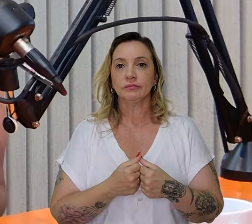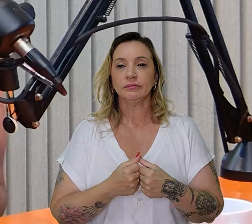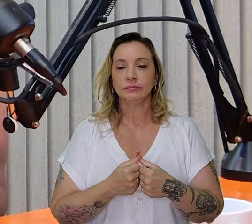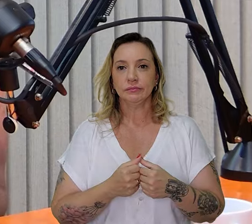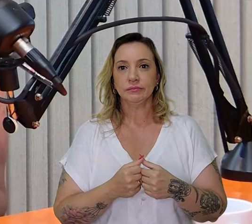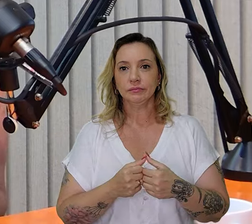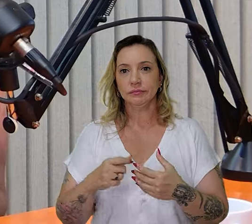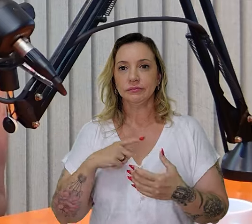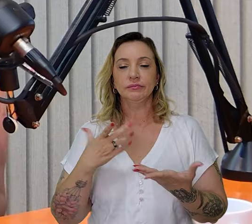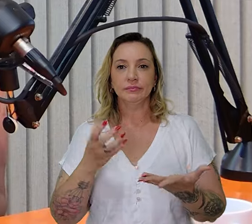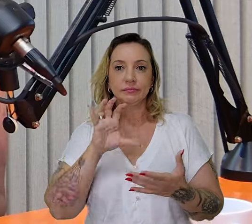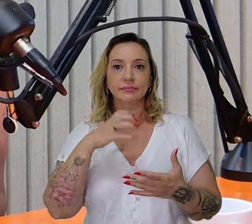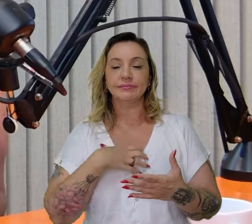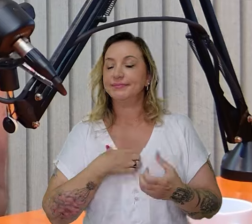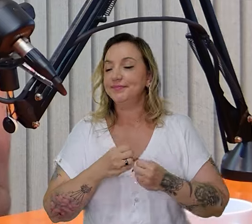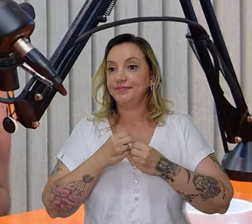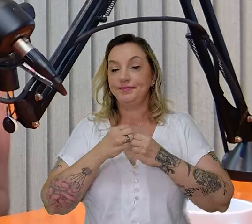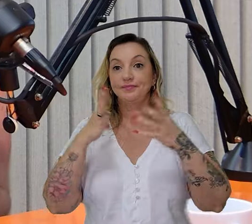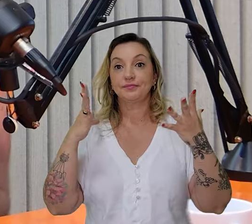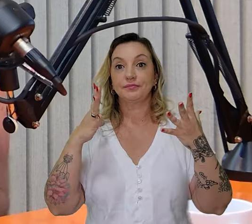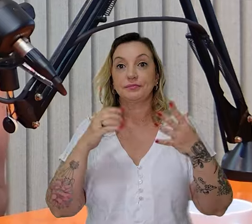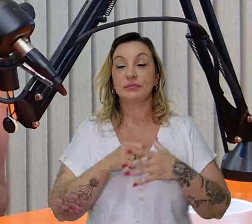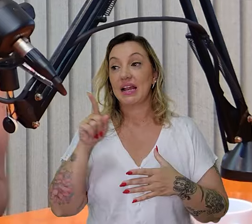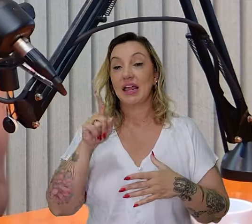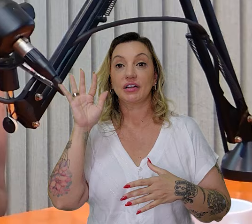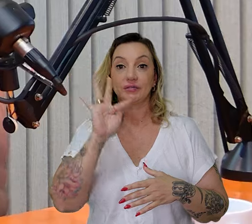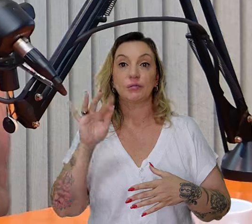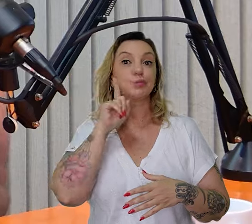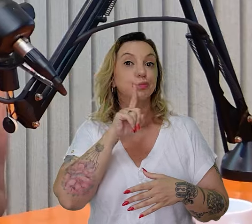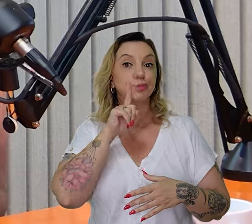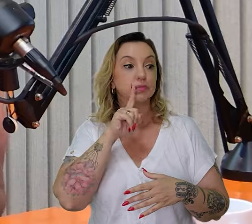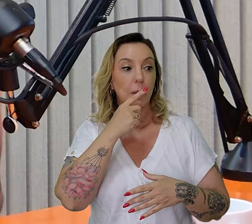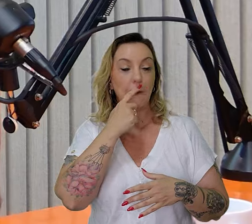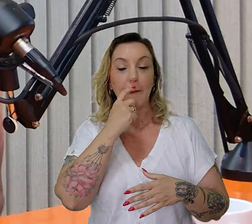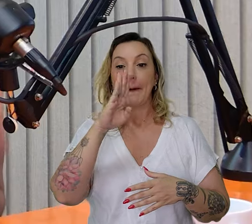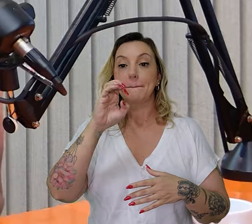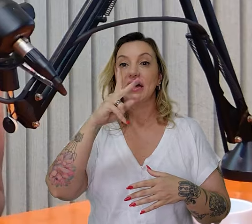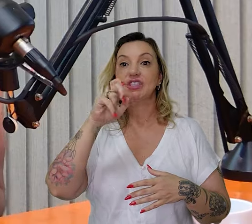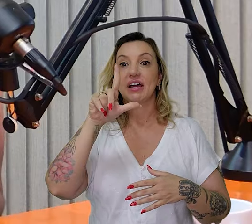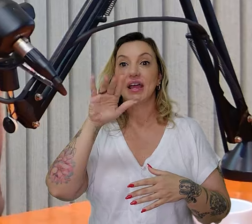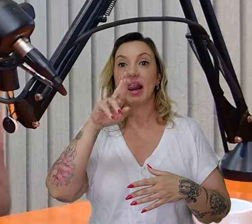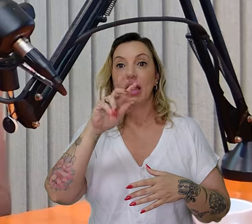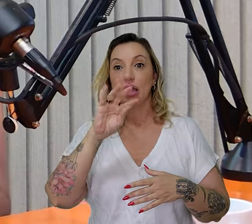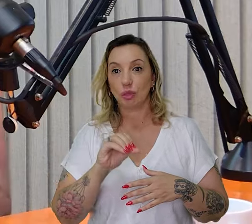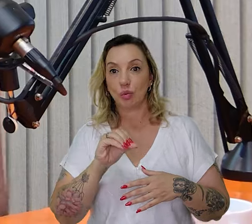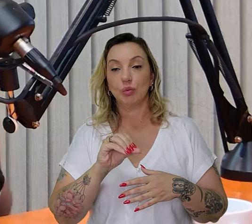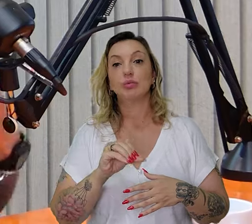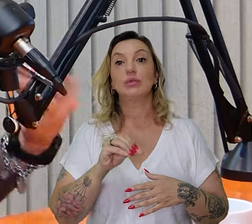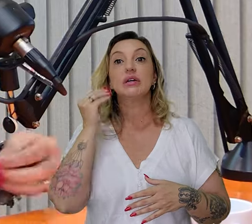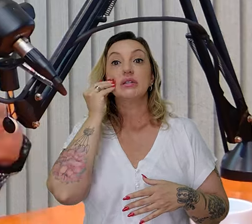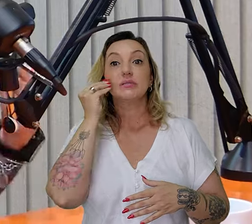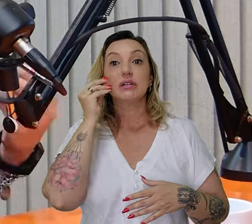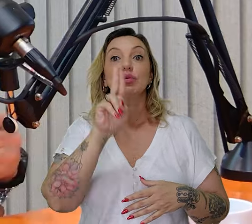explodiu na falseio virou um bacharelado inteiro em user Experience uau Essa é a